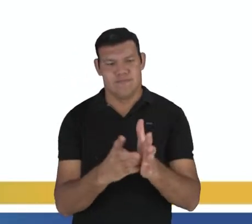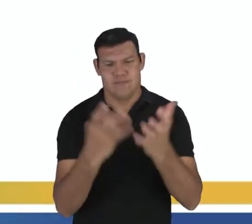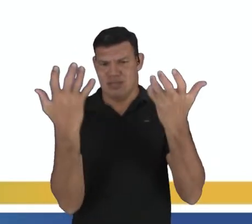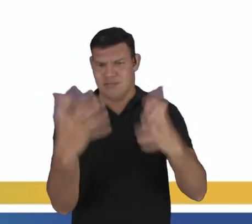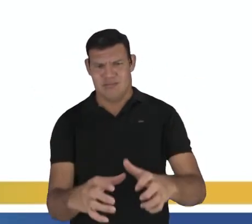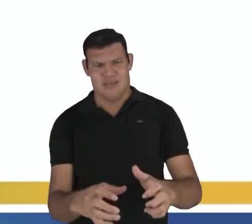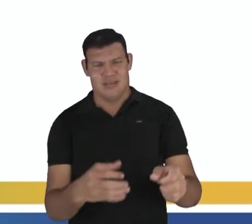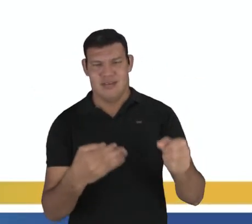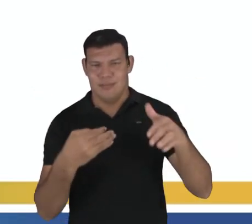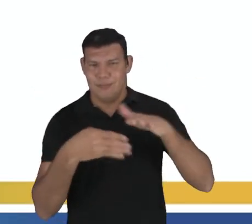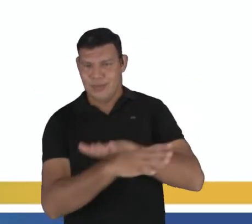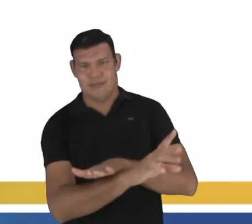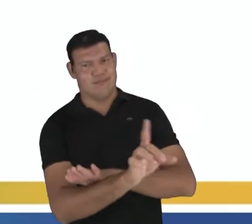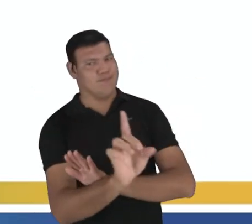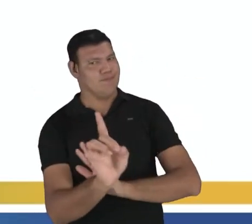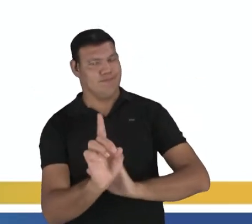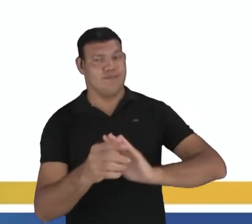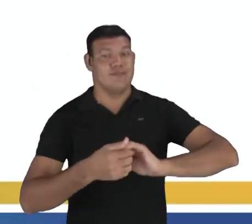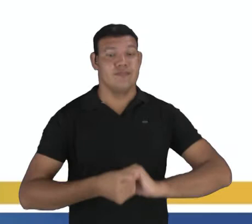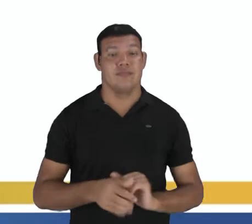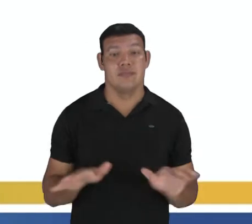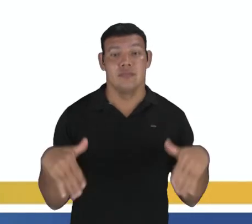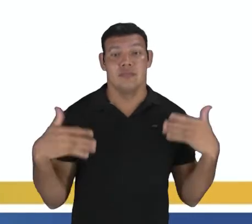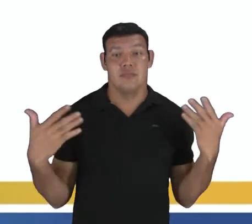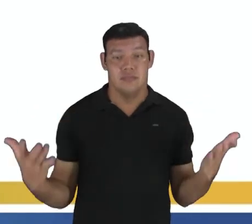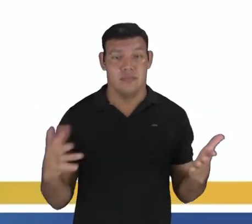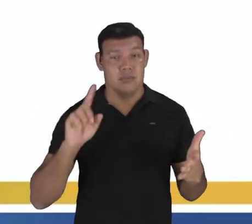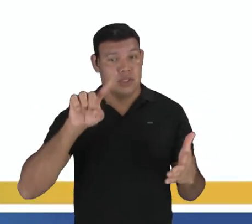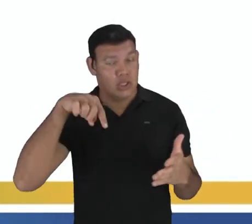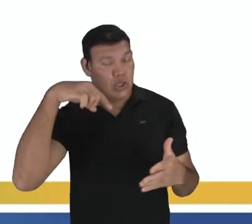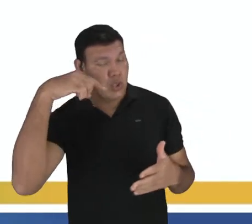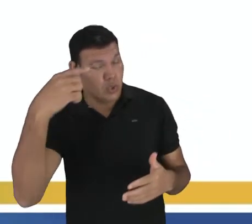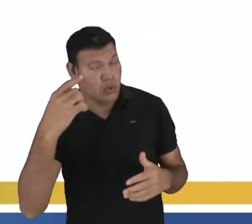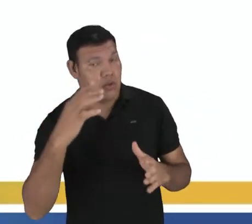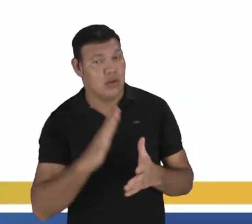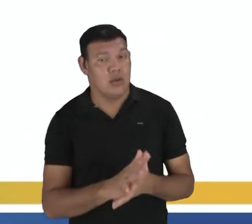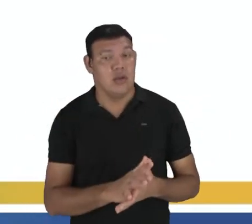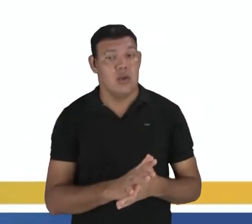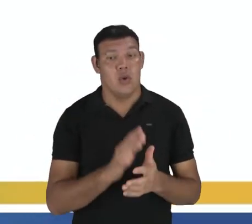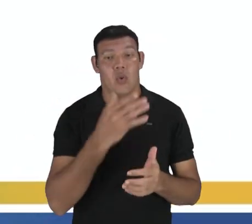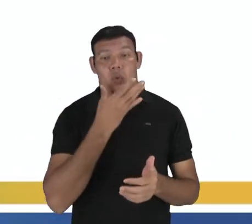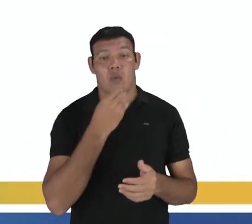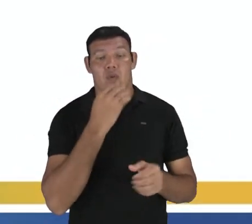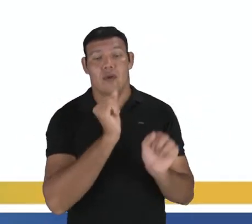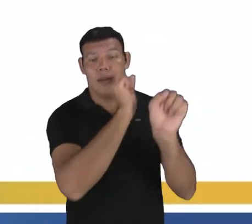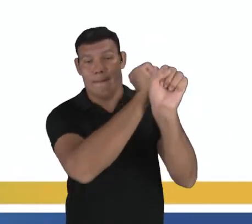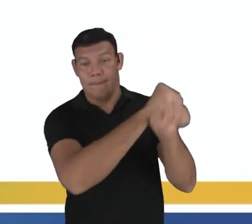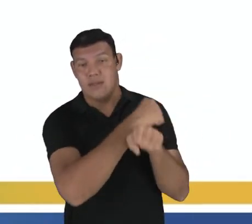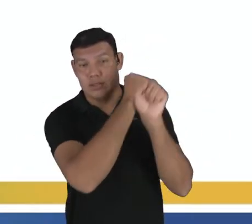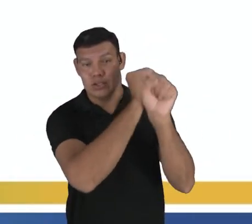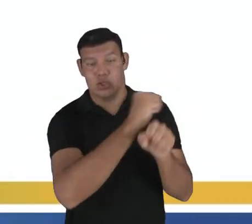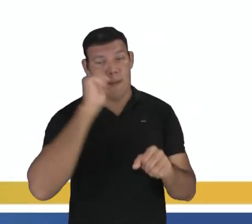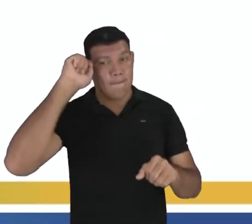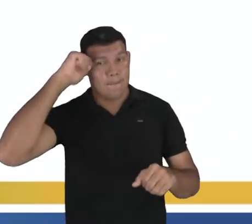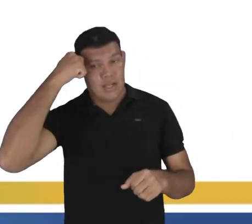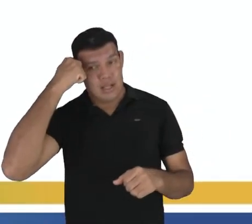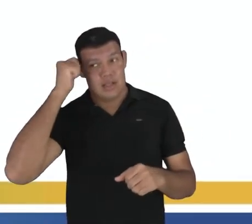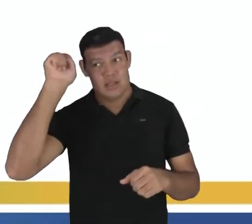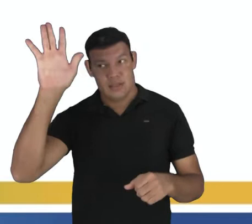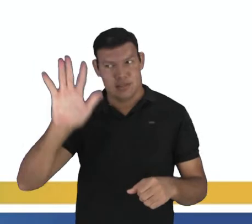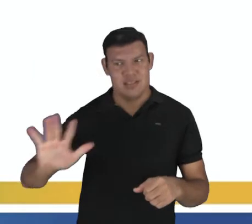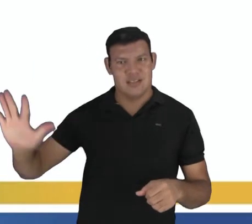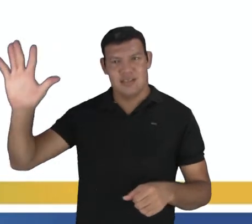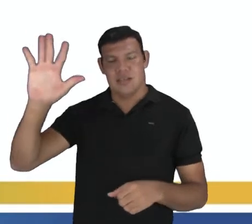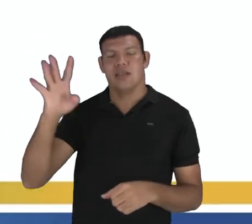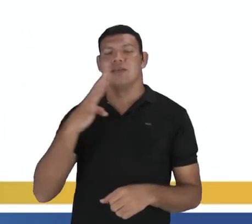eram acostumados com esse ritmo de trabalho. E depois, os homens escravizados na África, eles tinham, né, eles